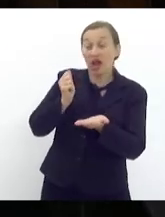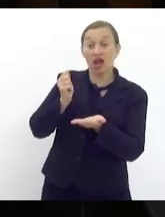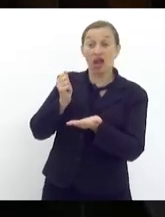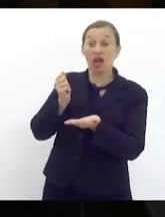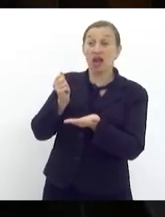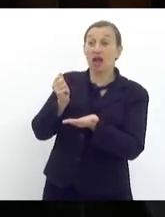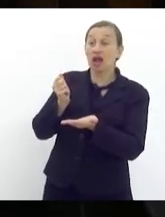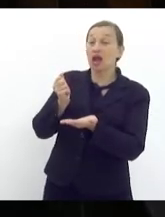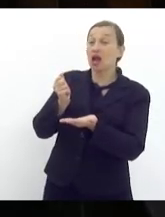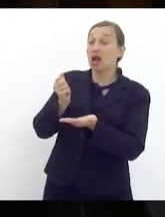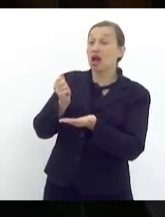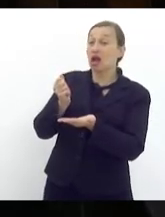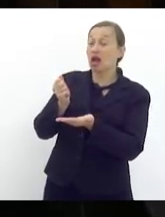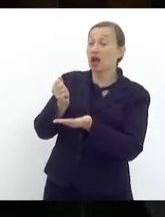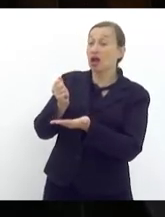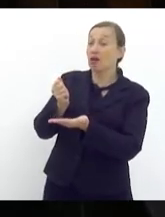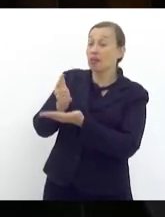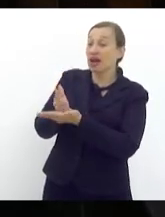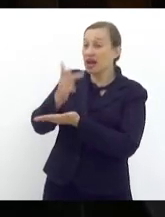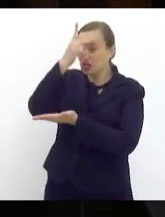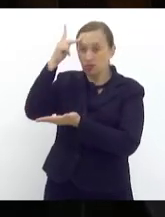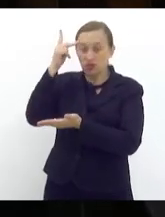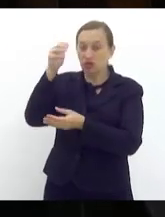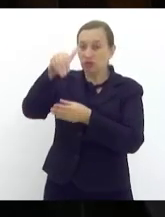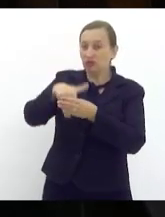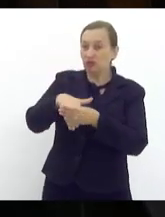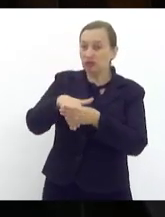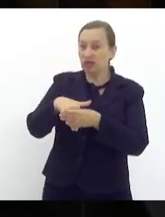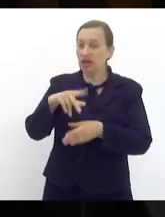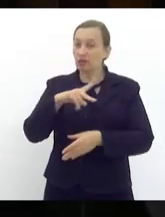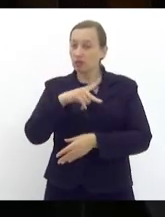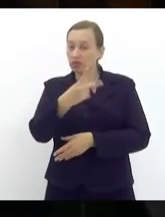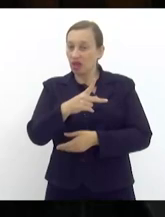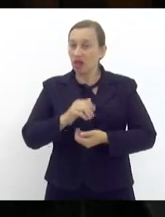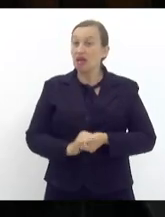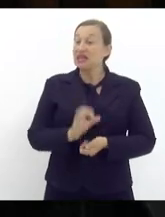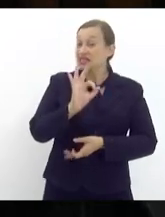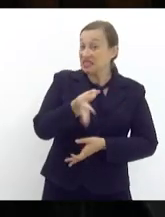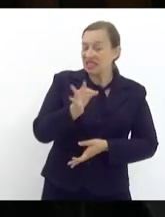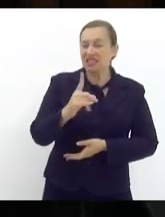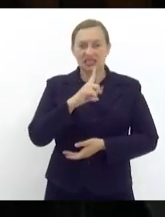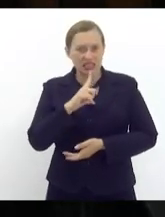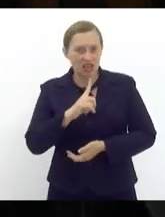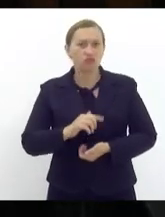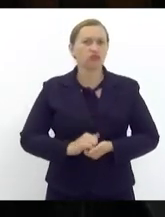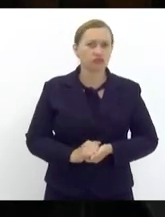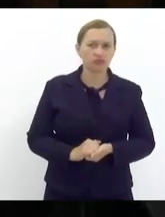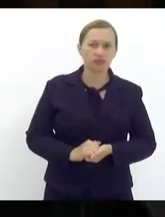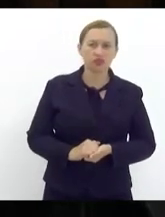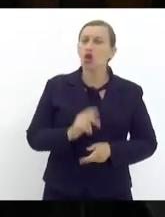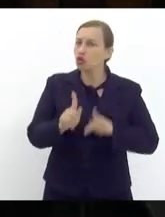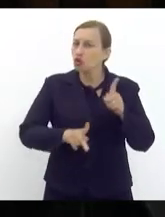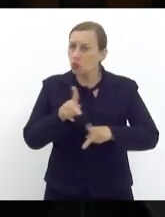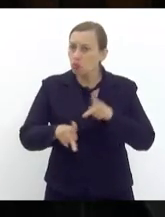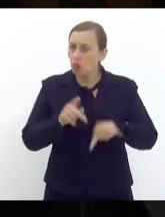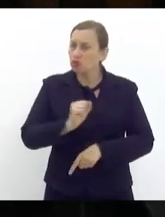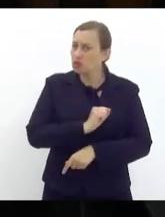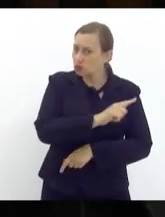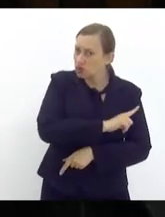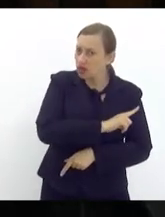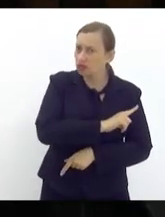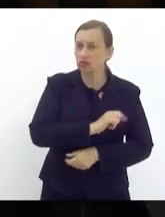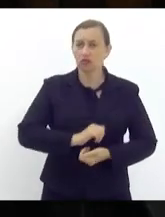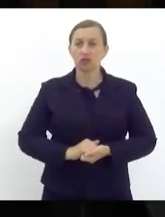eleitorais na cidade de São Gonçalo. E que eu tenho absoluta certeza que a população